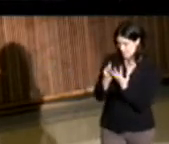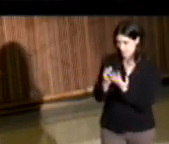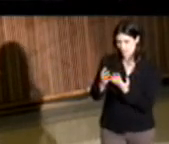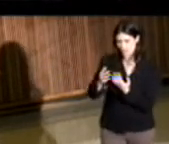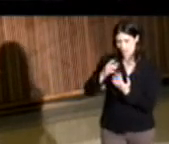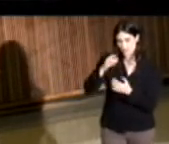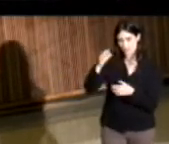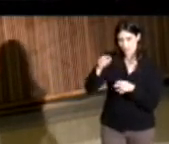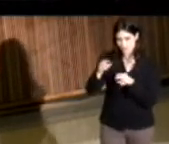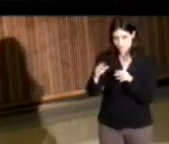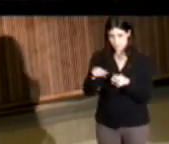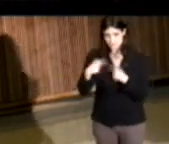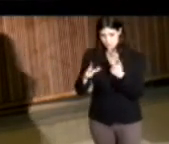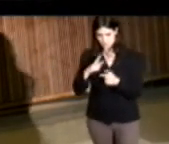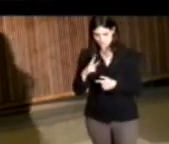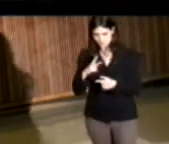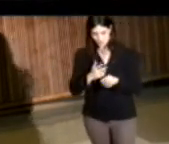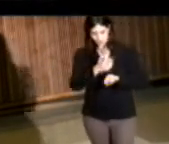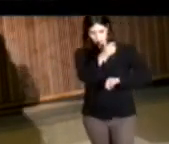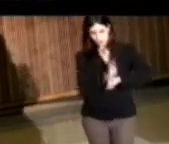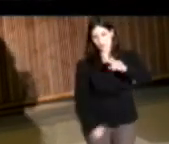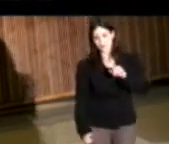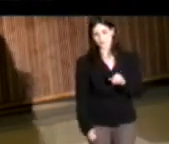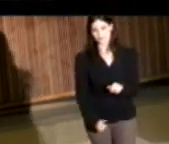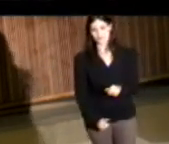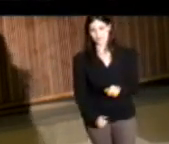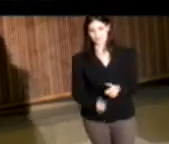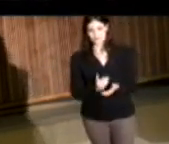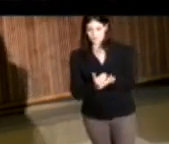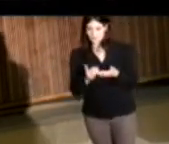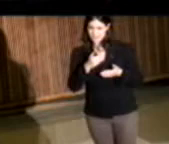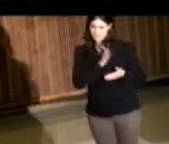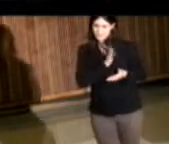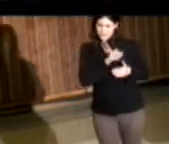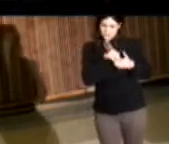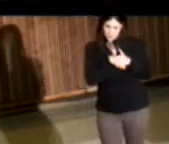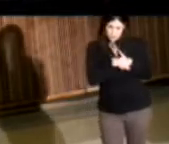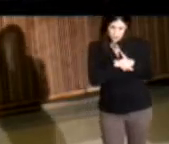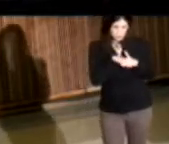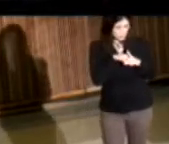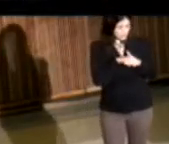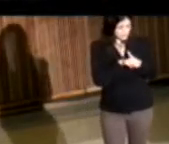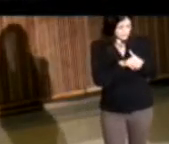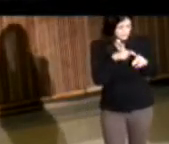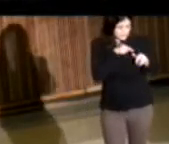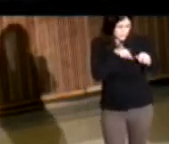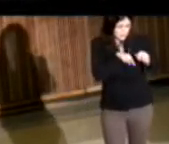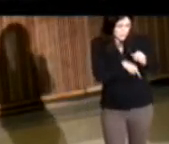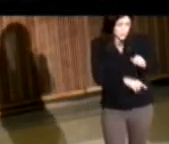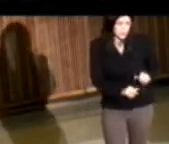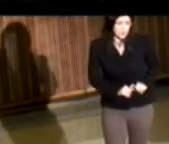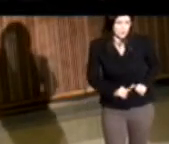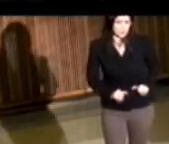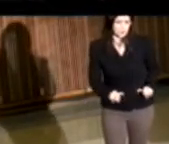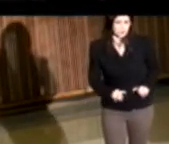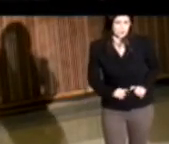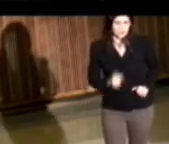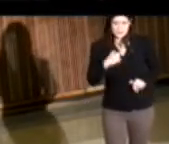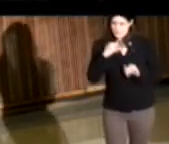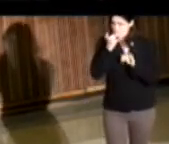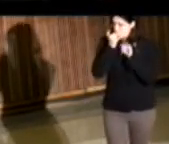da gente, fazendo mal a vida inteira. E a gente não consegue perdoar, porque a gente